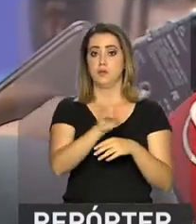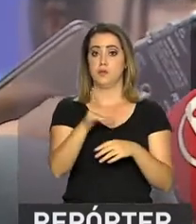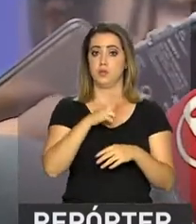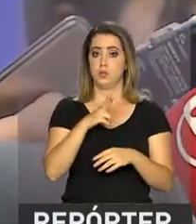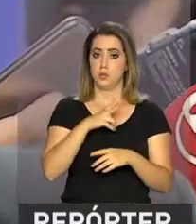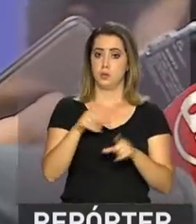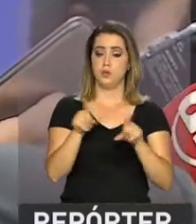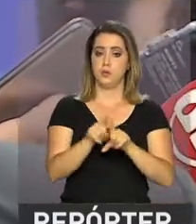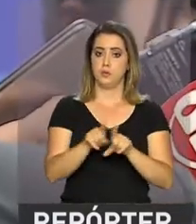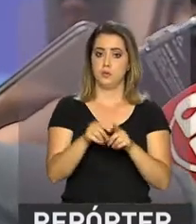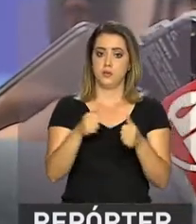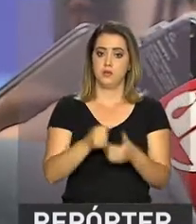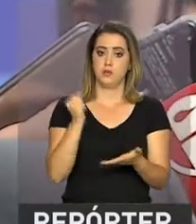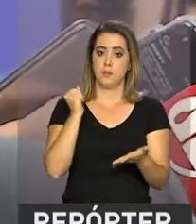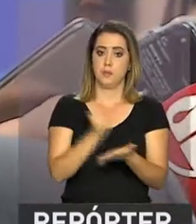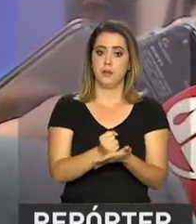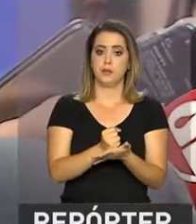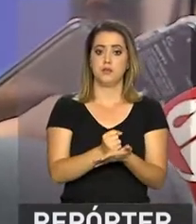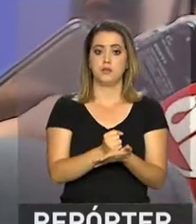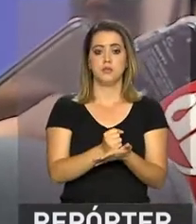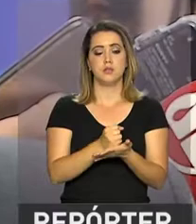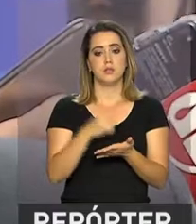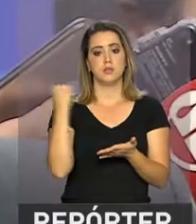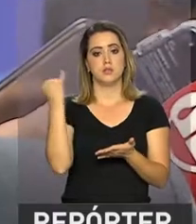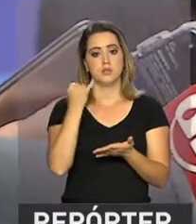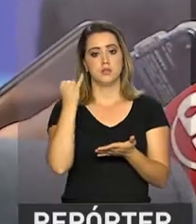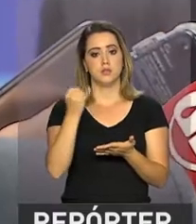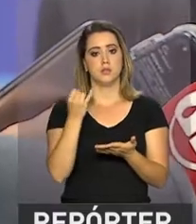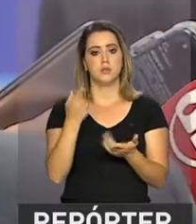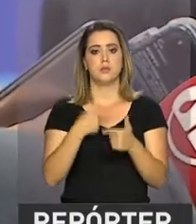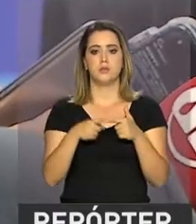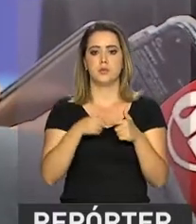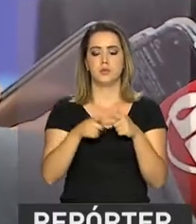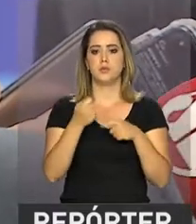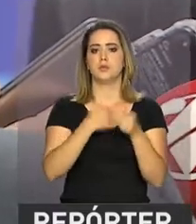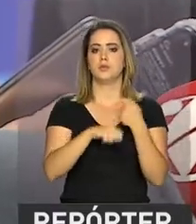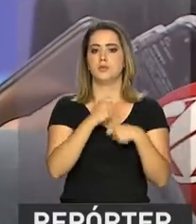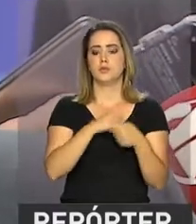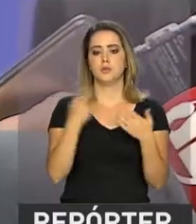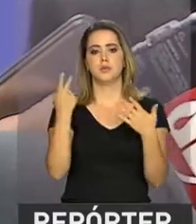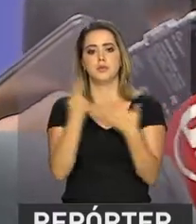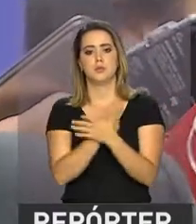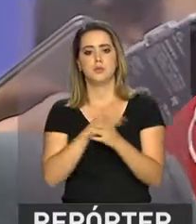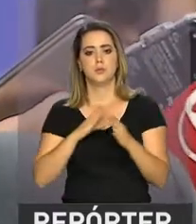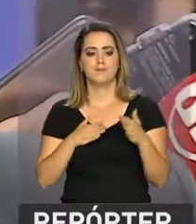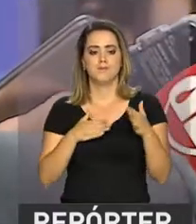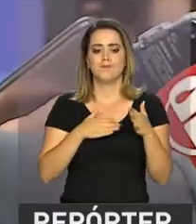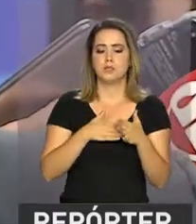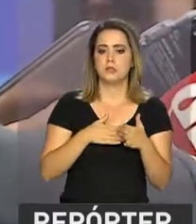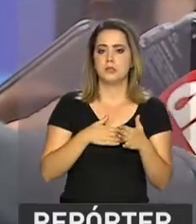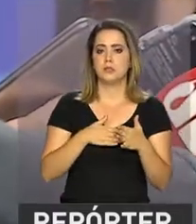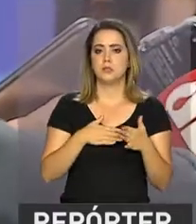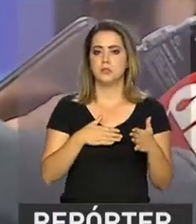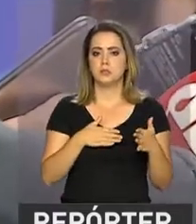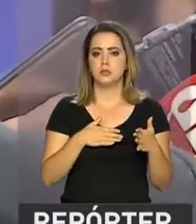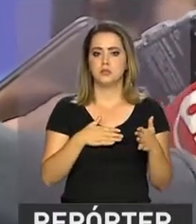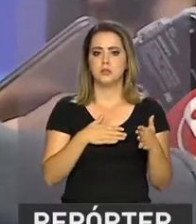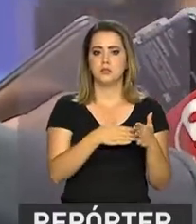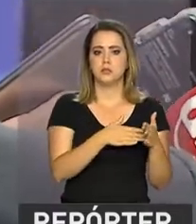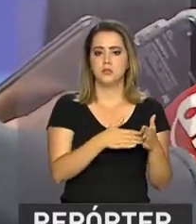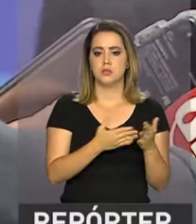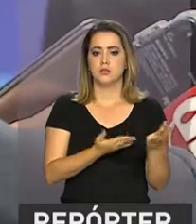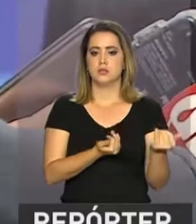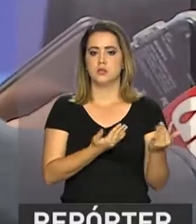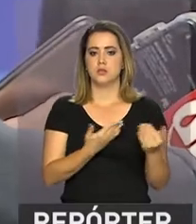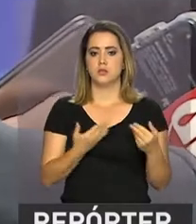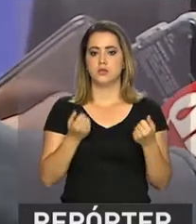ela está marcada também com relação à crise econômica vivenciada, que limitou muito que